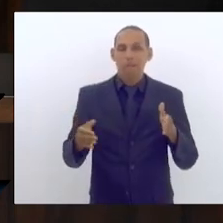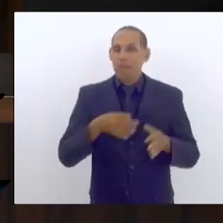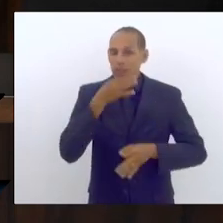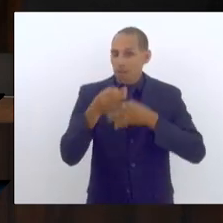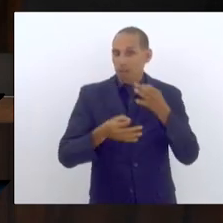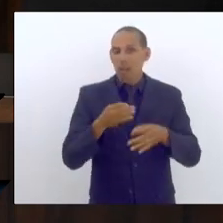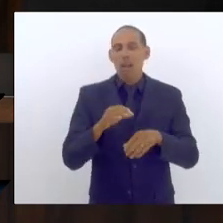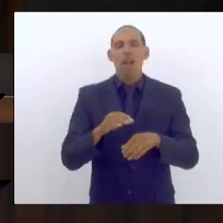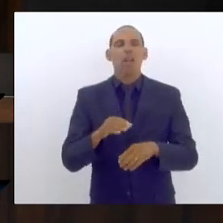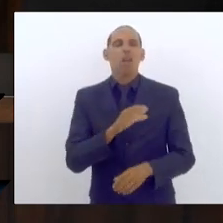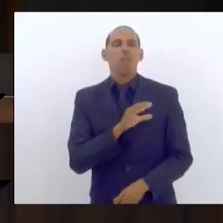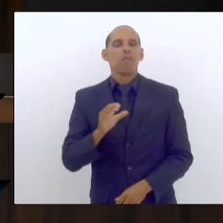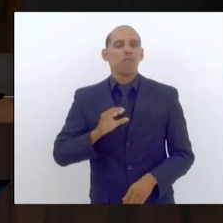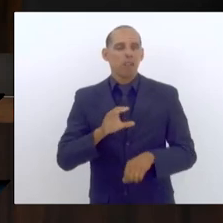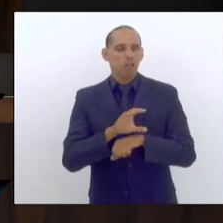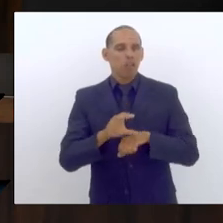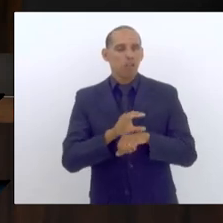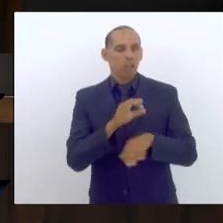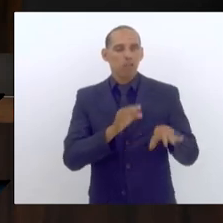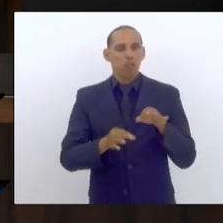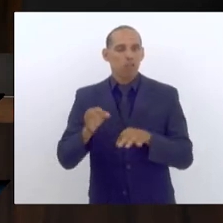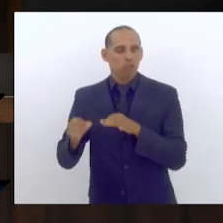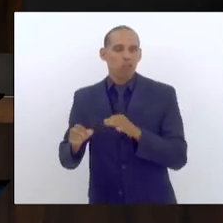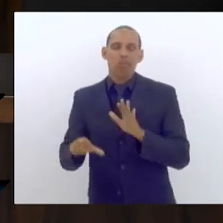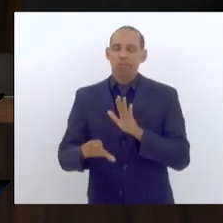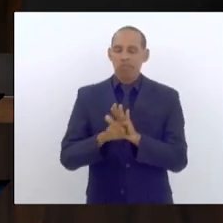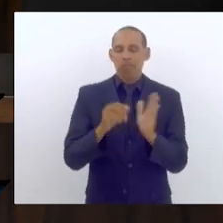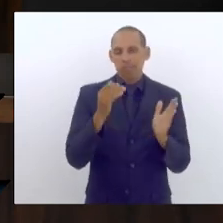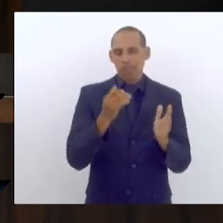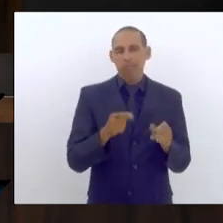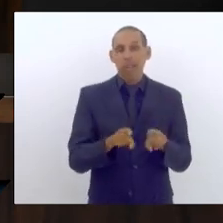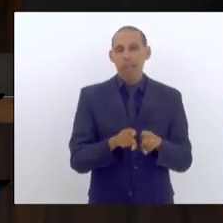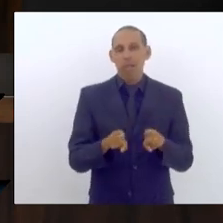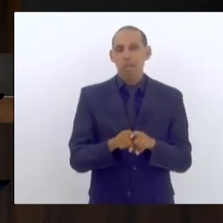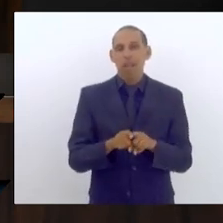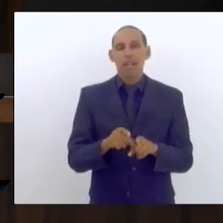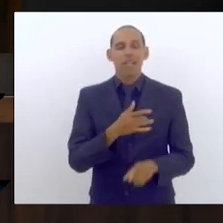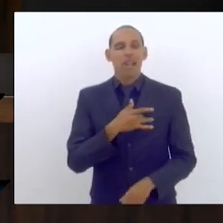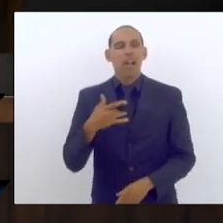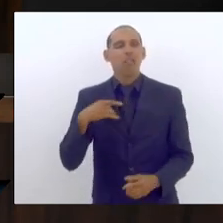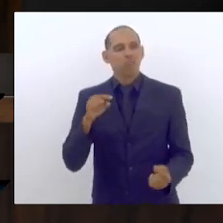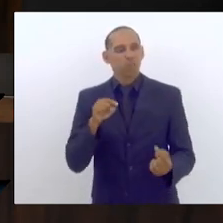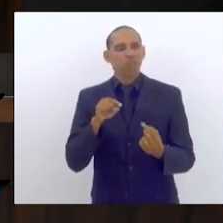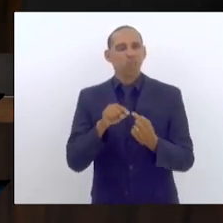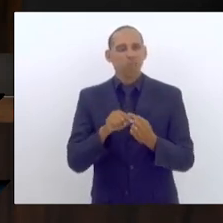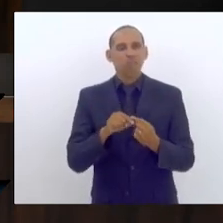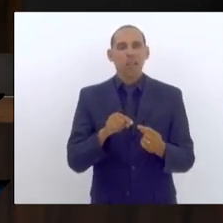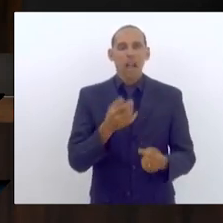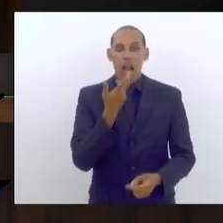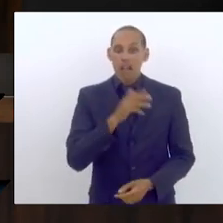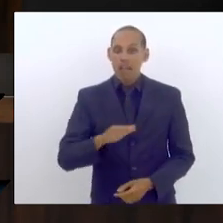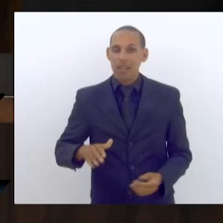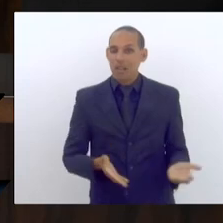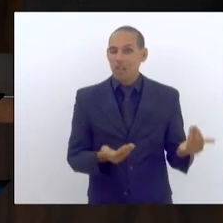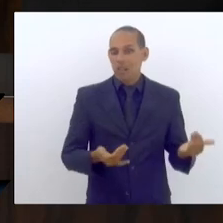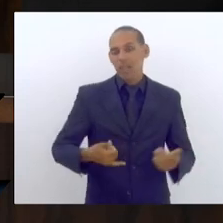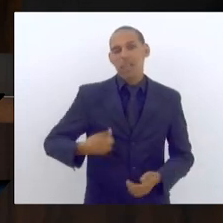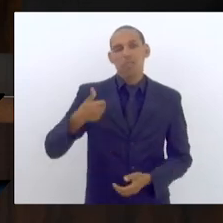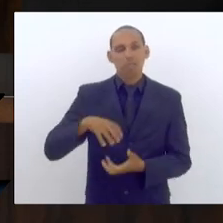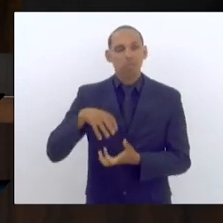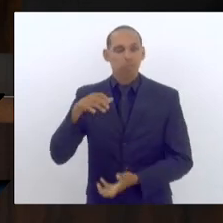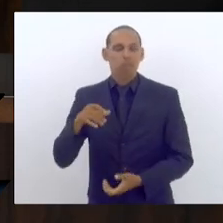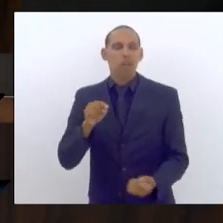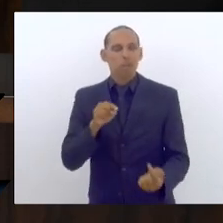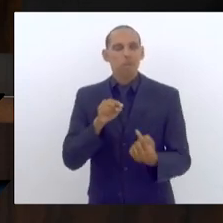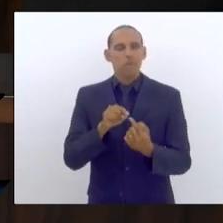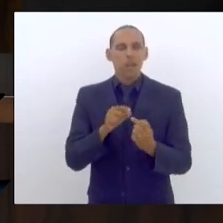pela legalidade de saúde favoráveis, de assuntos da criança, do adolescente e do idoso favorável, orçamento, finanças,